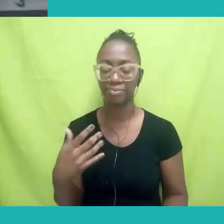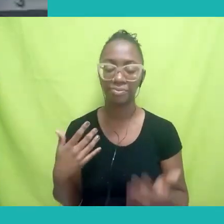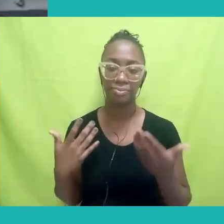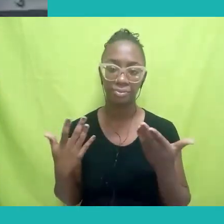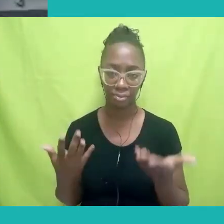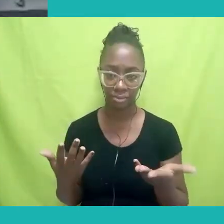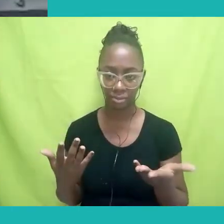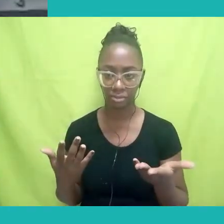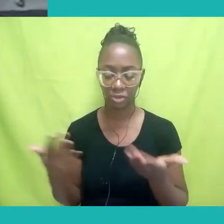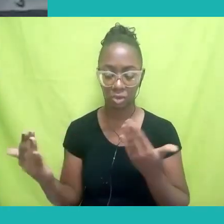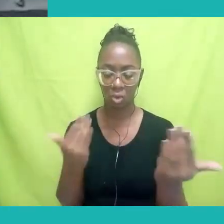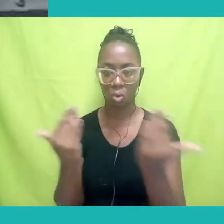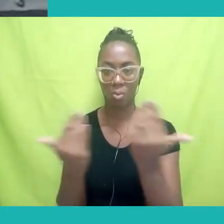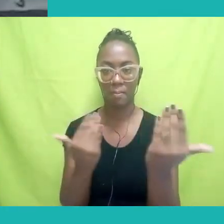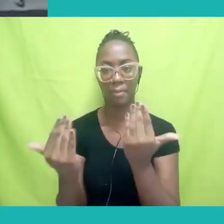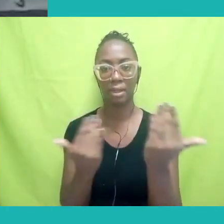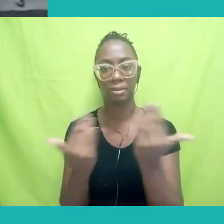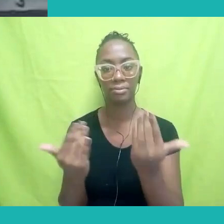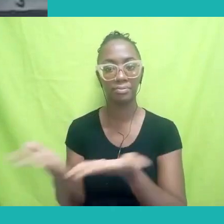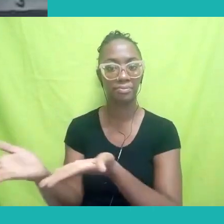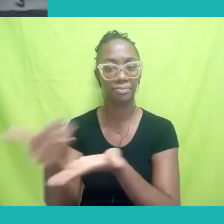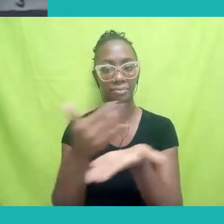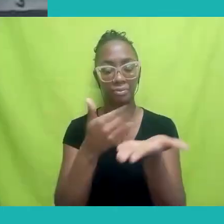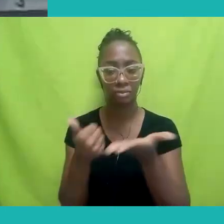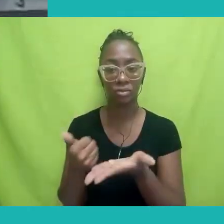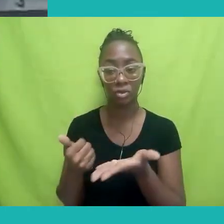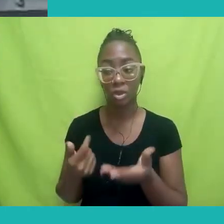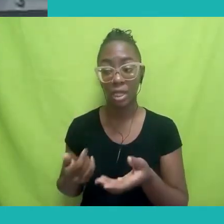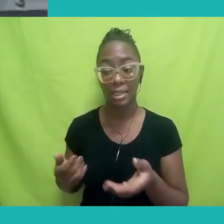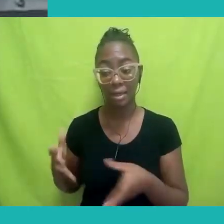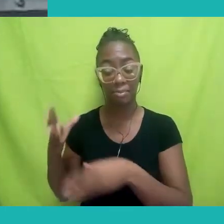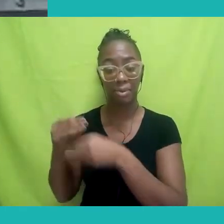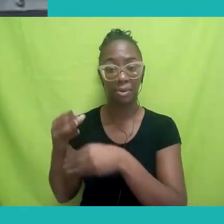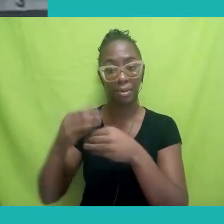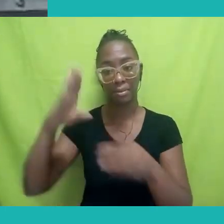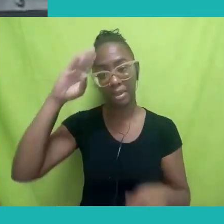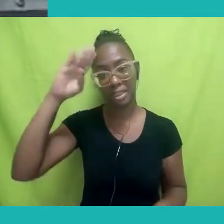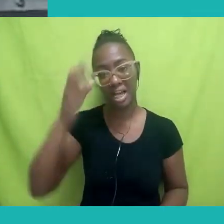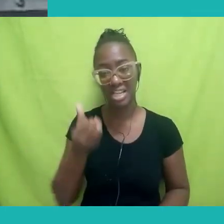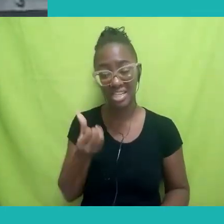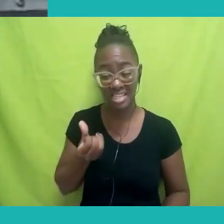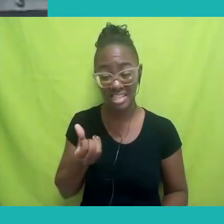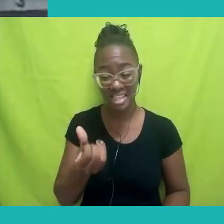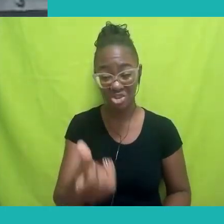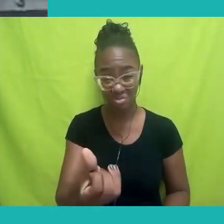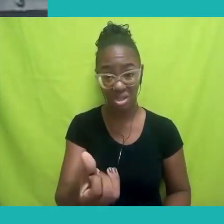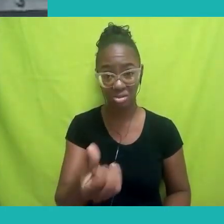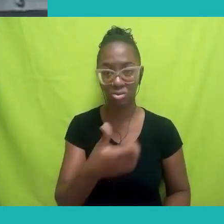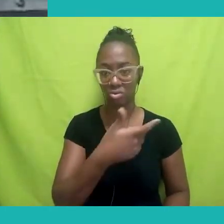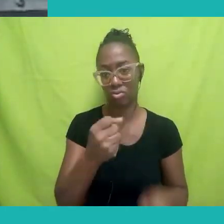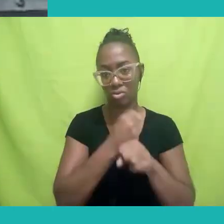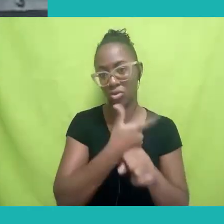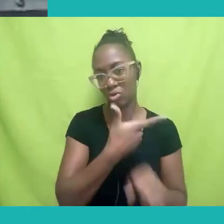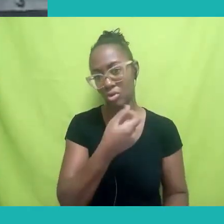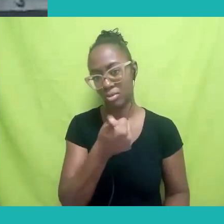né, o montante de arrecadação de contribuição militar dos primeiros 6 meses de 2019, ou seja,